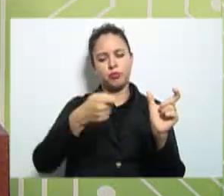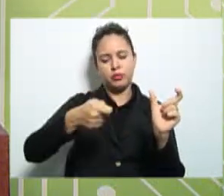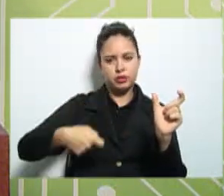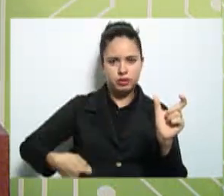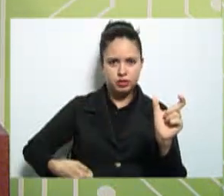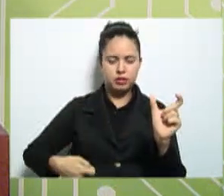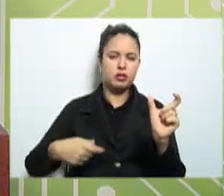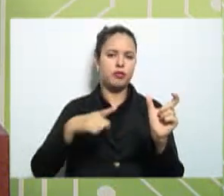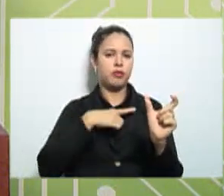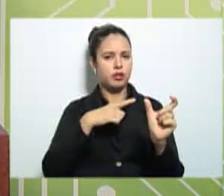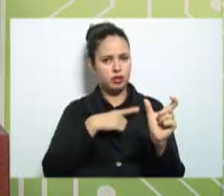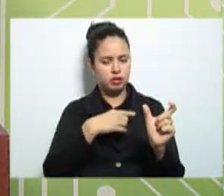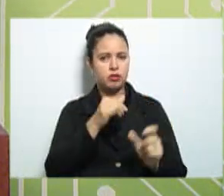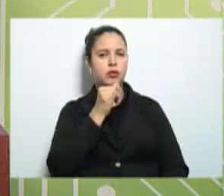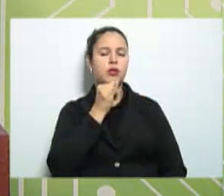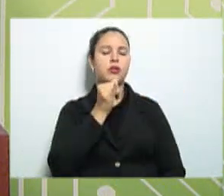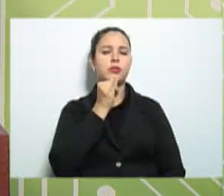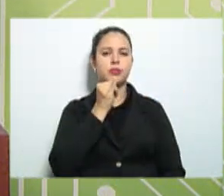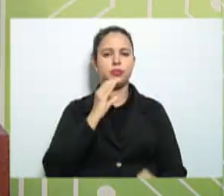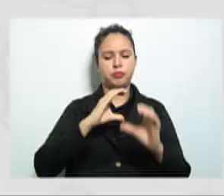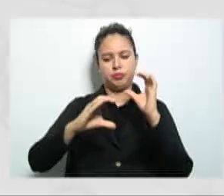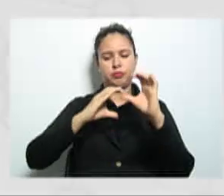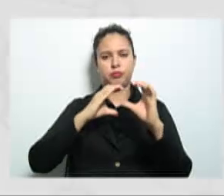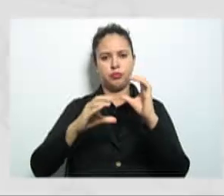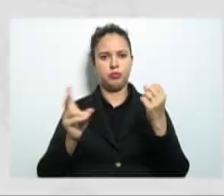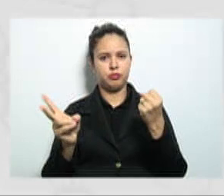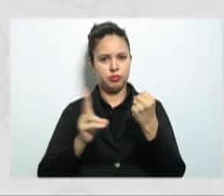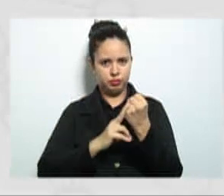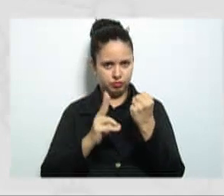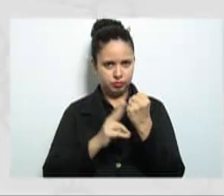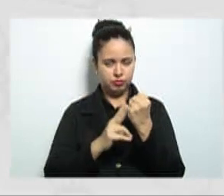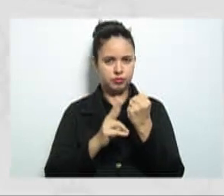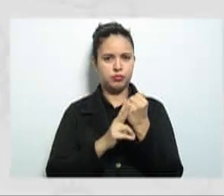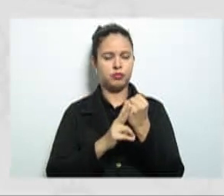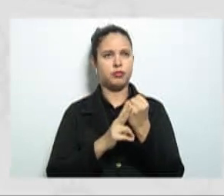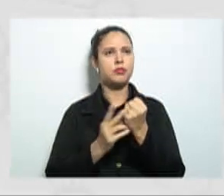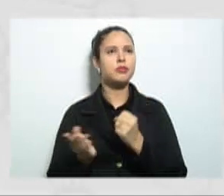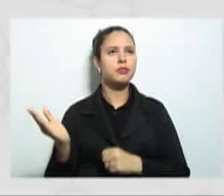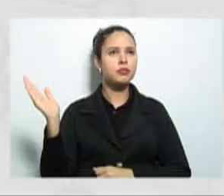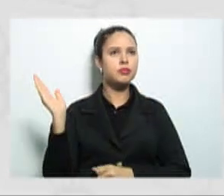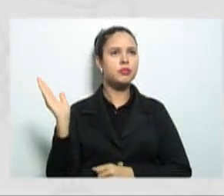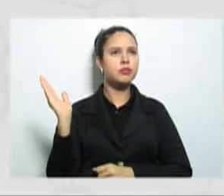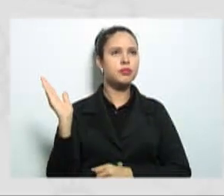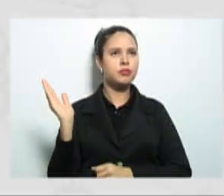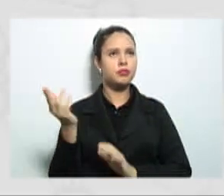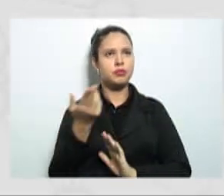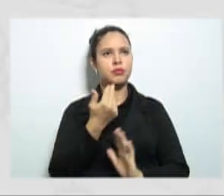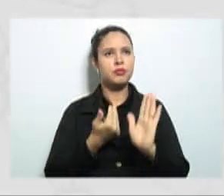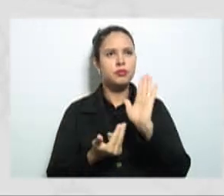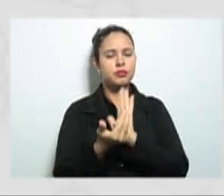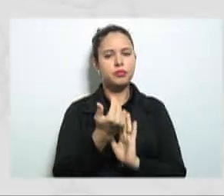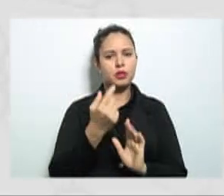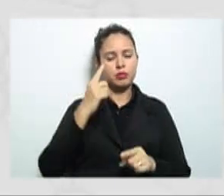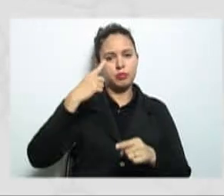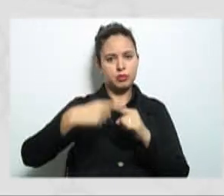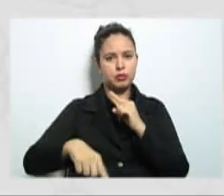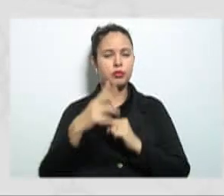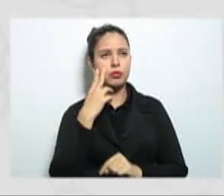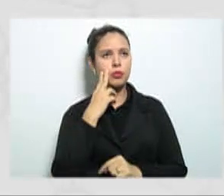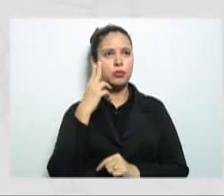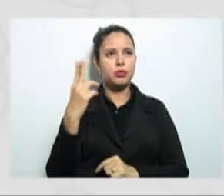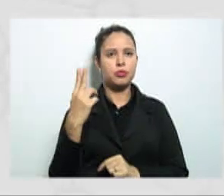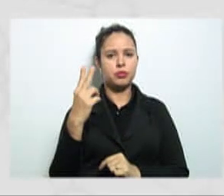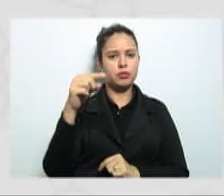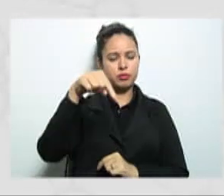digo que eu tenho um exemplo de comunicação verbal. Como no caso deste aviso aqui, é proibido fumar